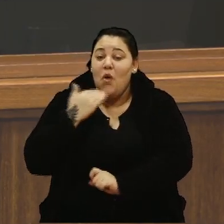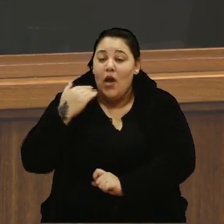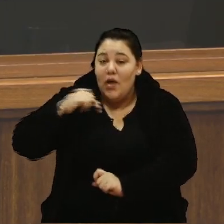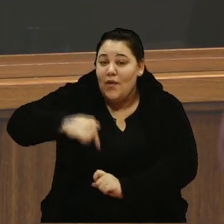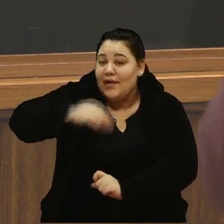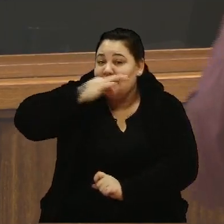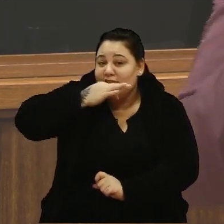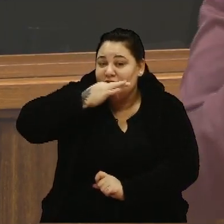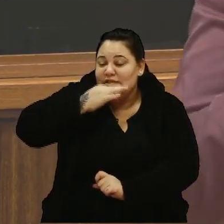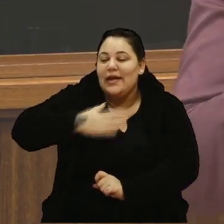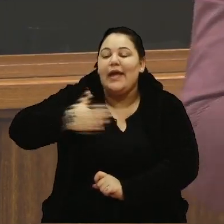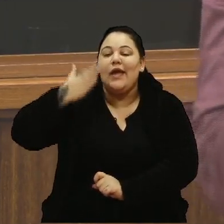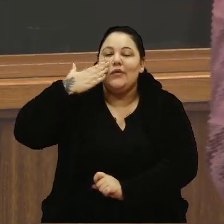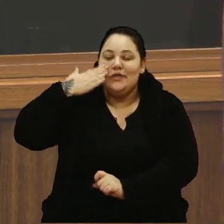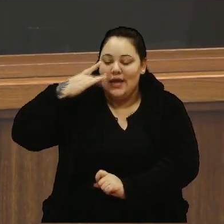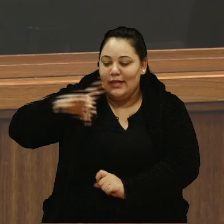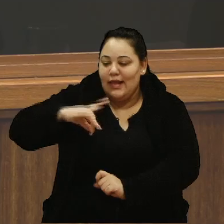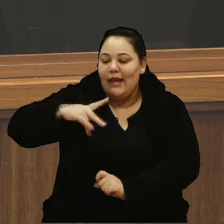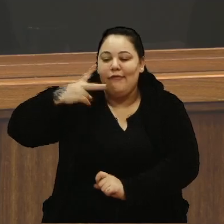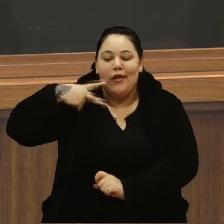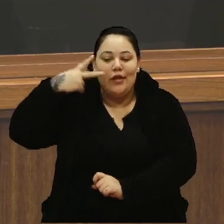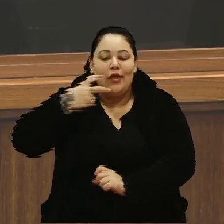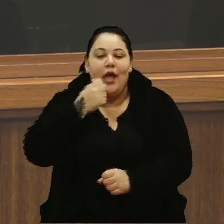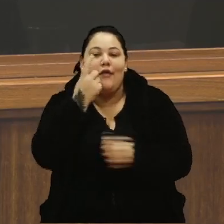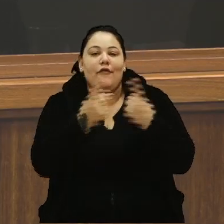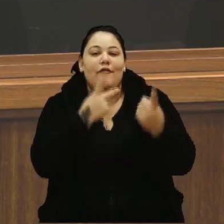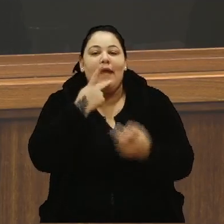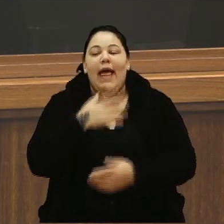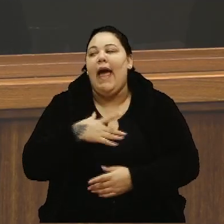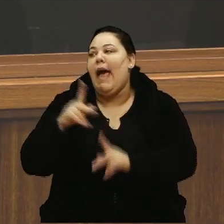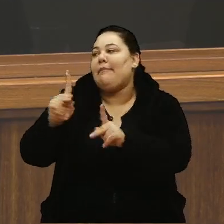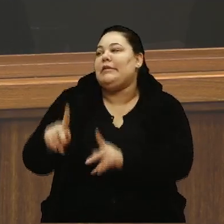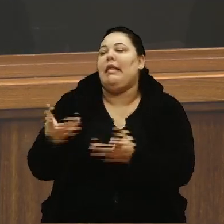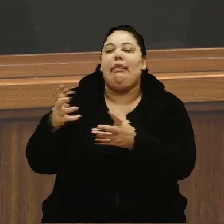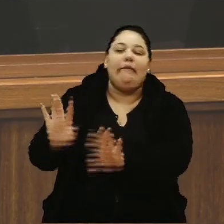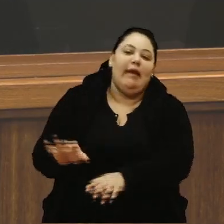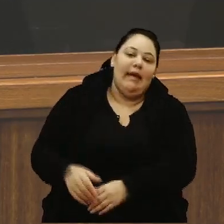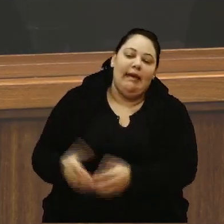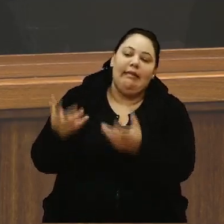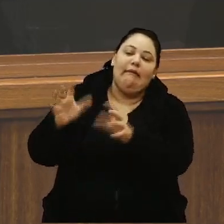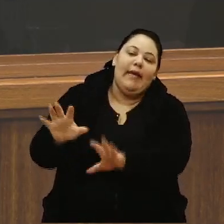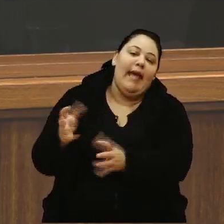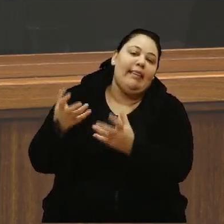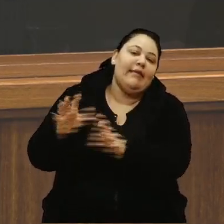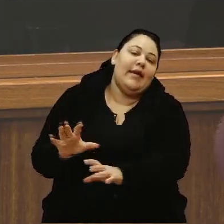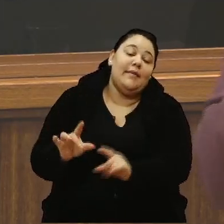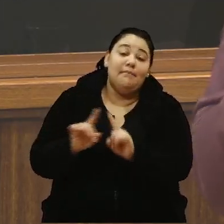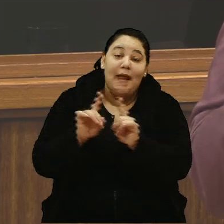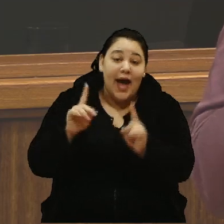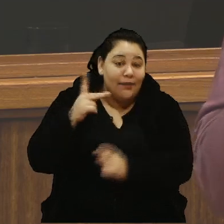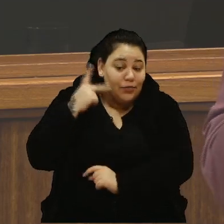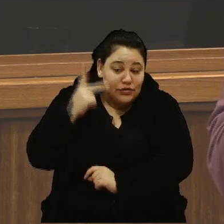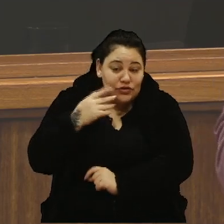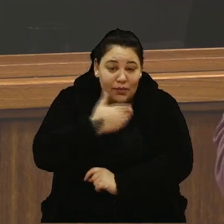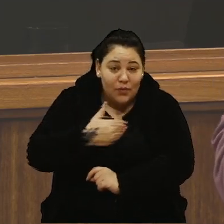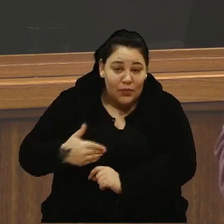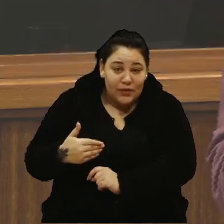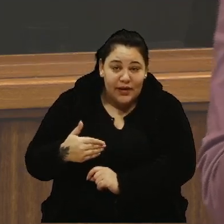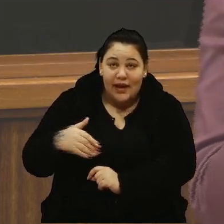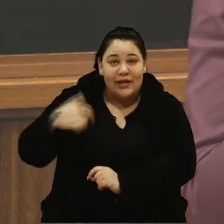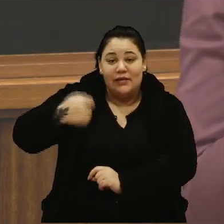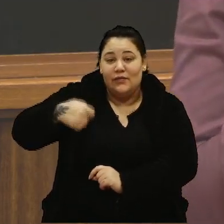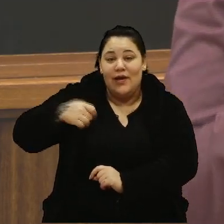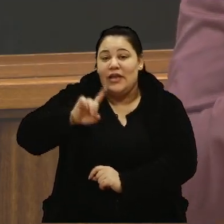sei que tem vereadores que vão dizer que ele não quis, a pessoa não quer ser acolhida. Mas a política pública, ela não prevê